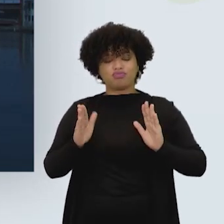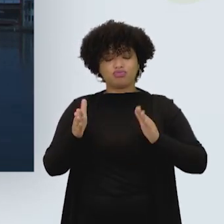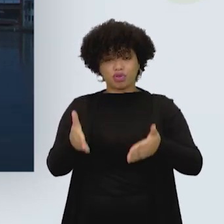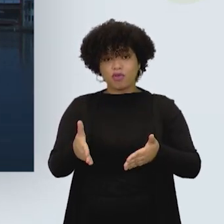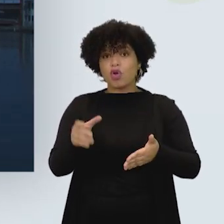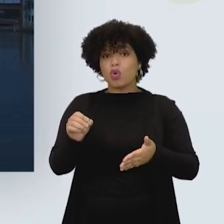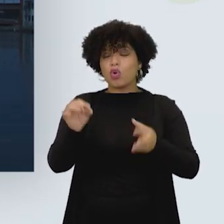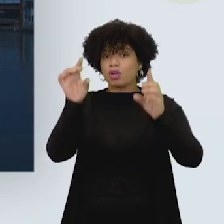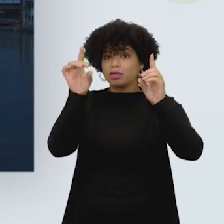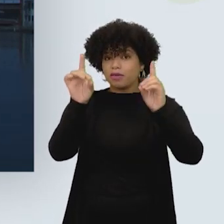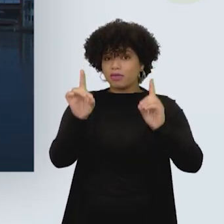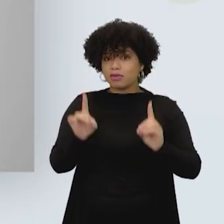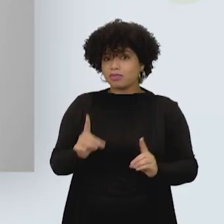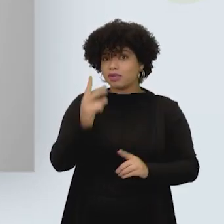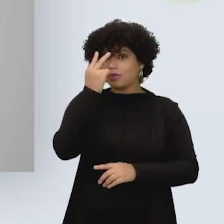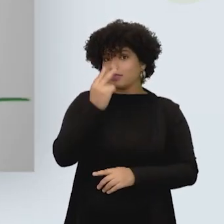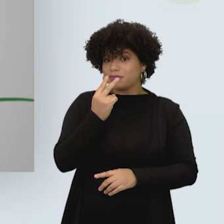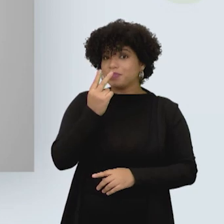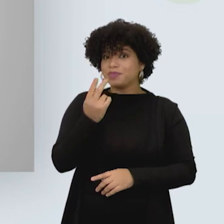para deficientes visuais.